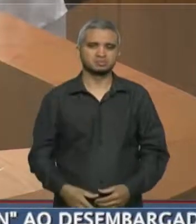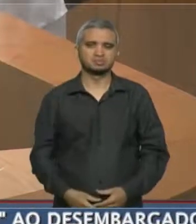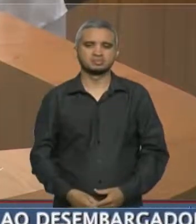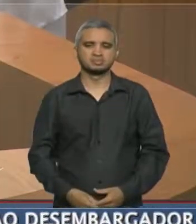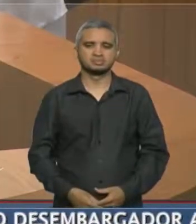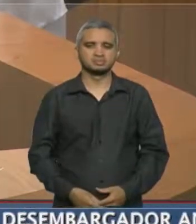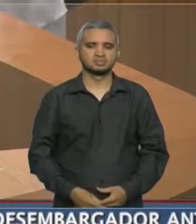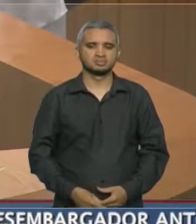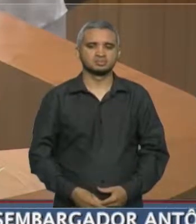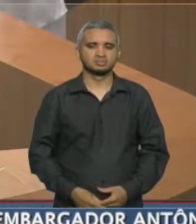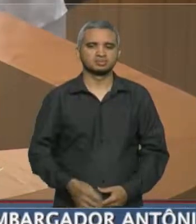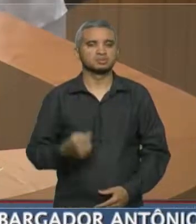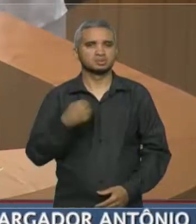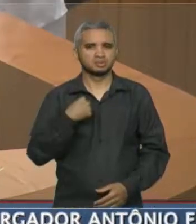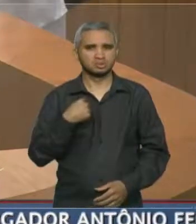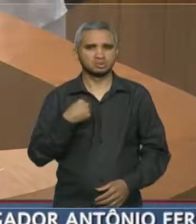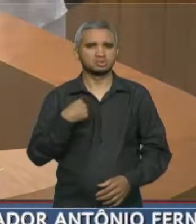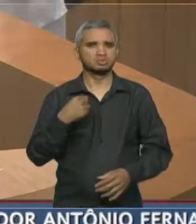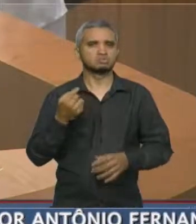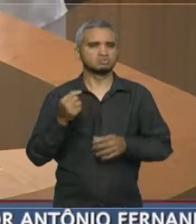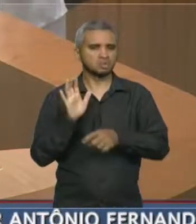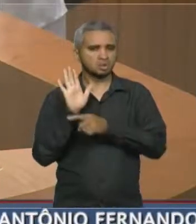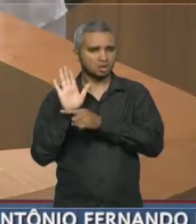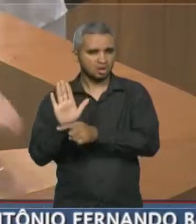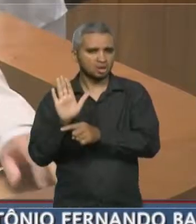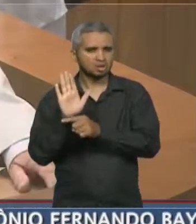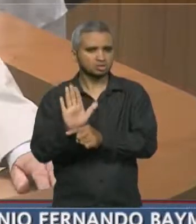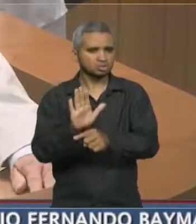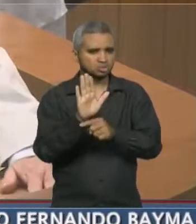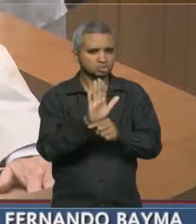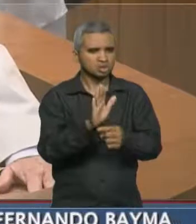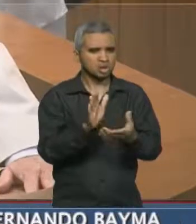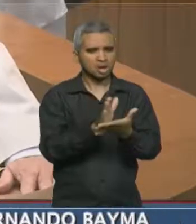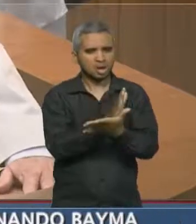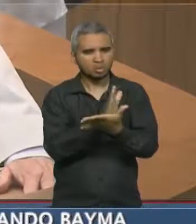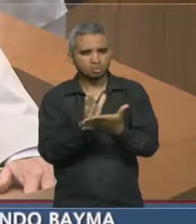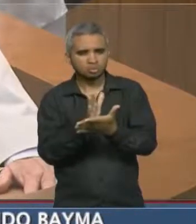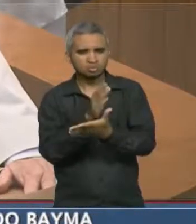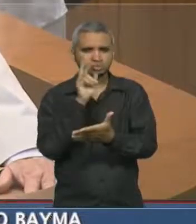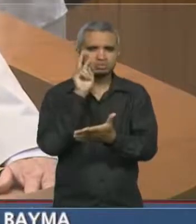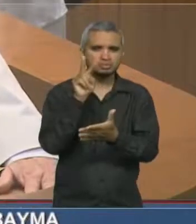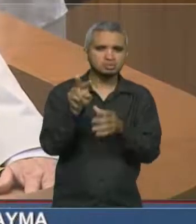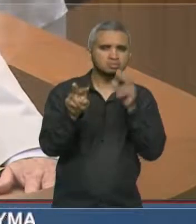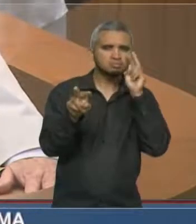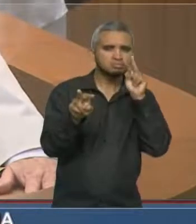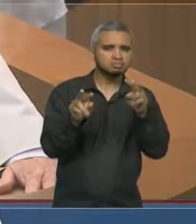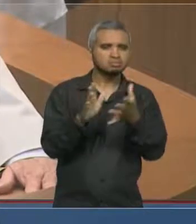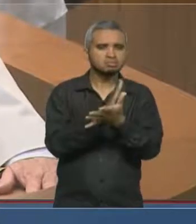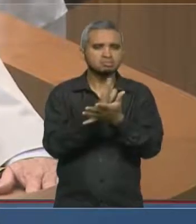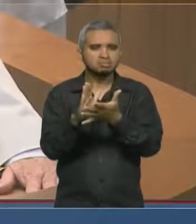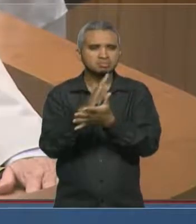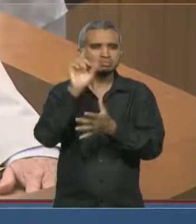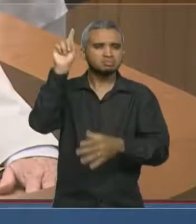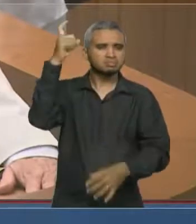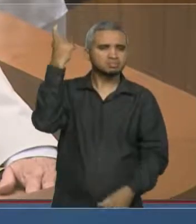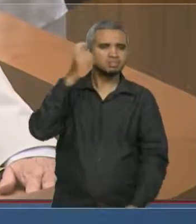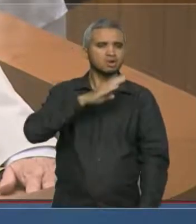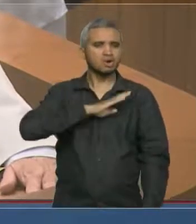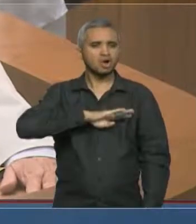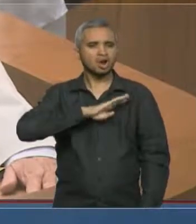onde pude ajudar os meus colegas, aqui estão ainda alguns ex-colegas meus dessa